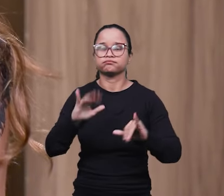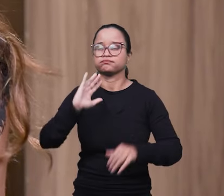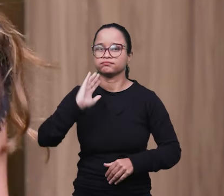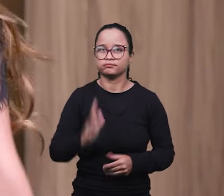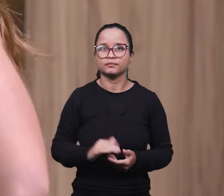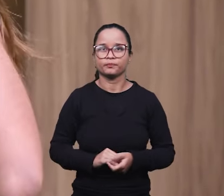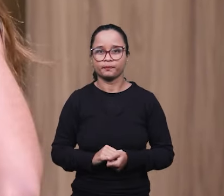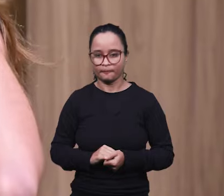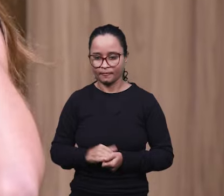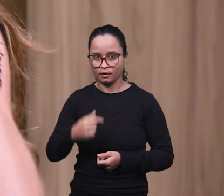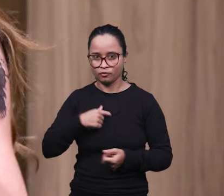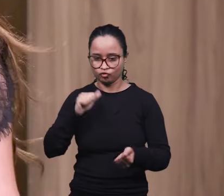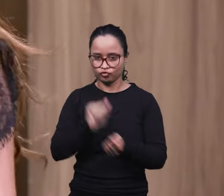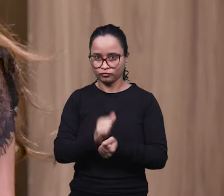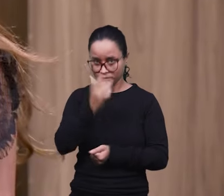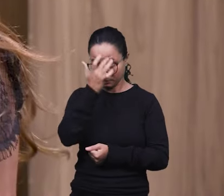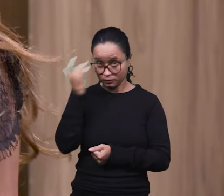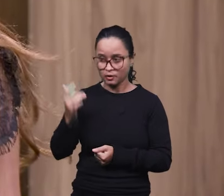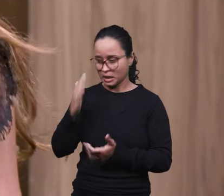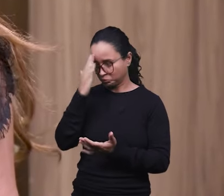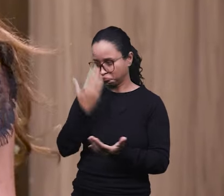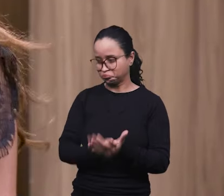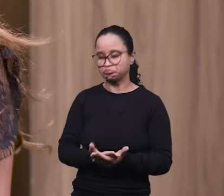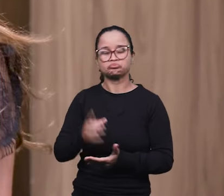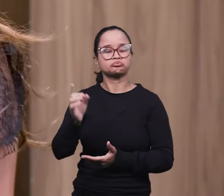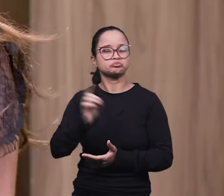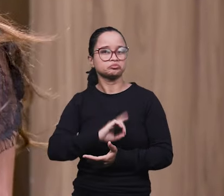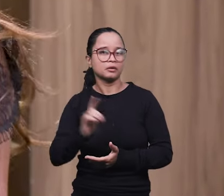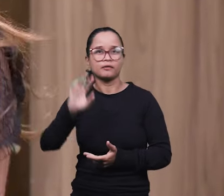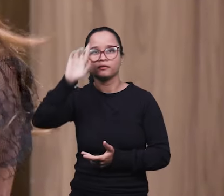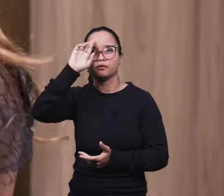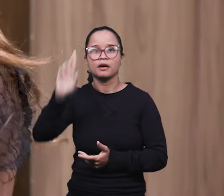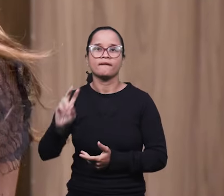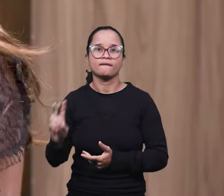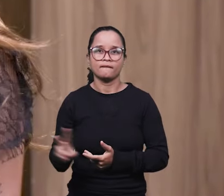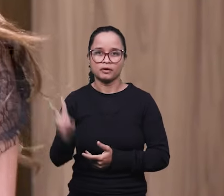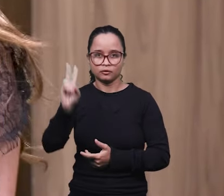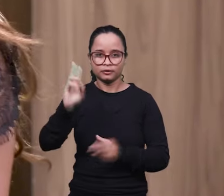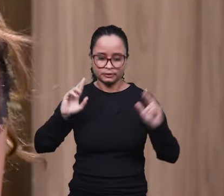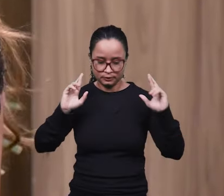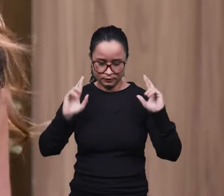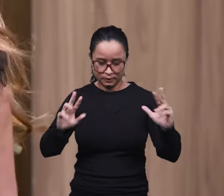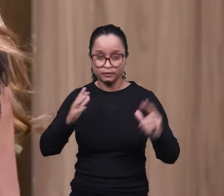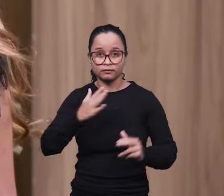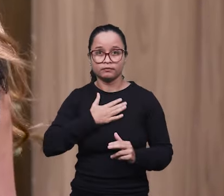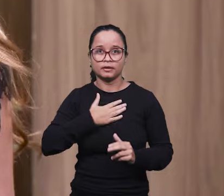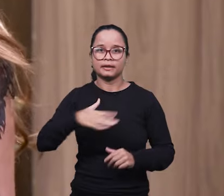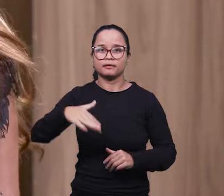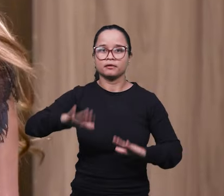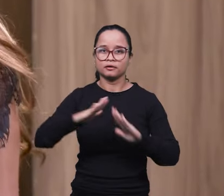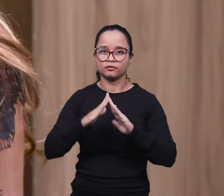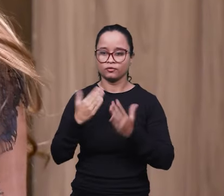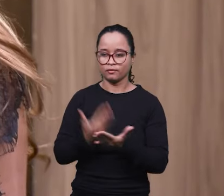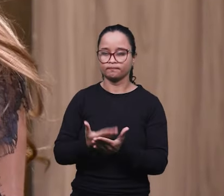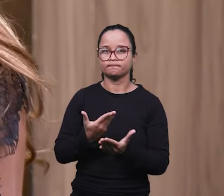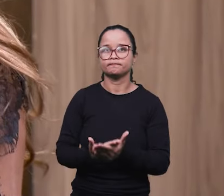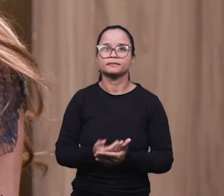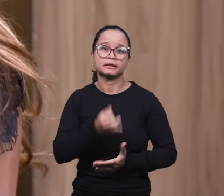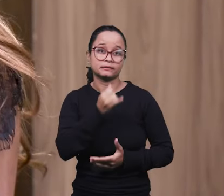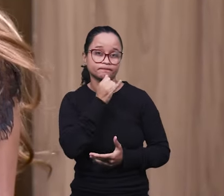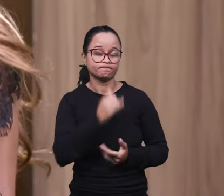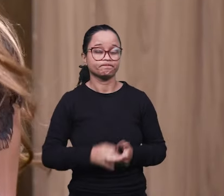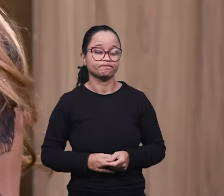tava com pessoas que não acreditavam no Senhor tinham outras valores diferentes dos meus no ambiente escolar por exemplo e e